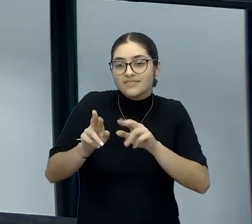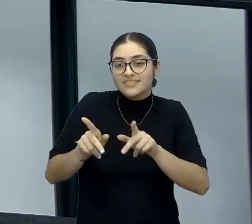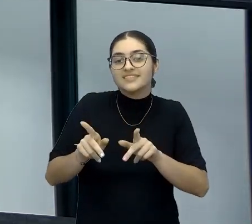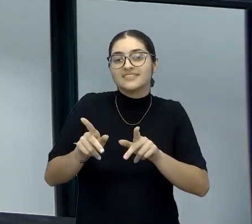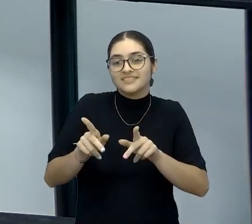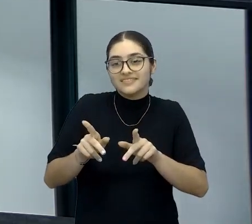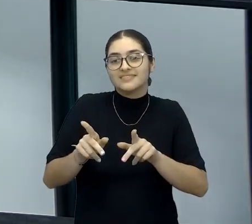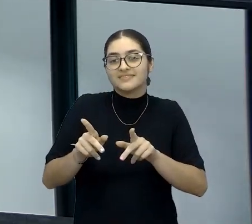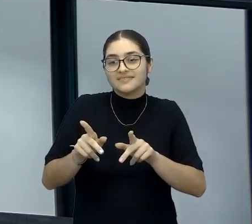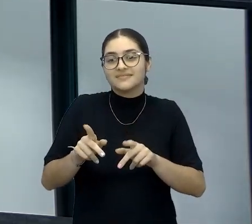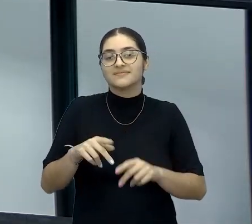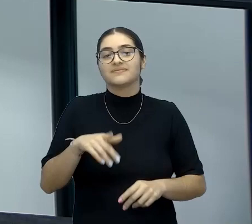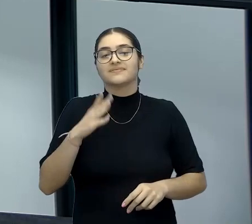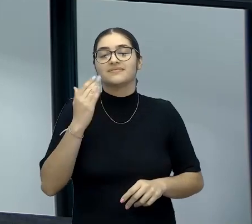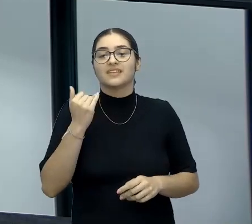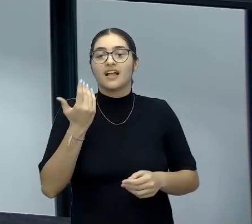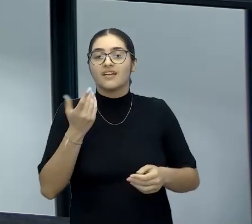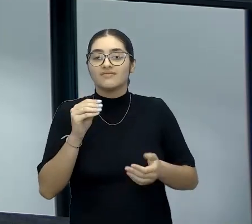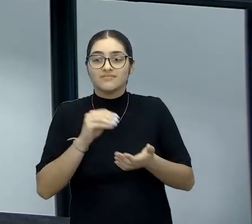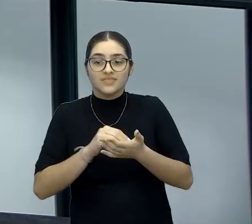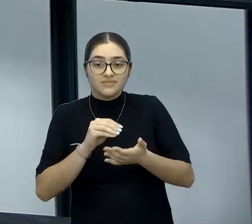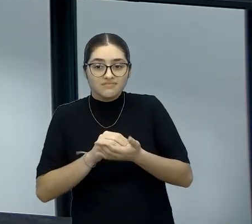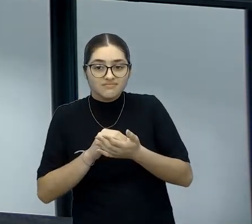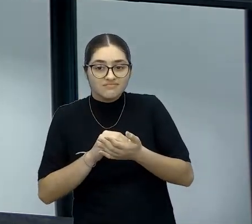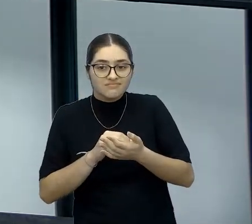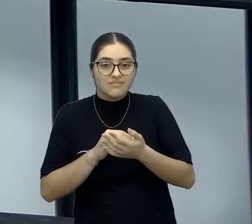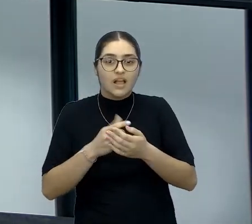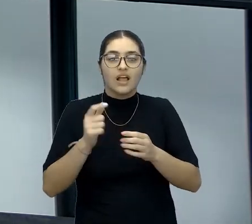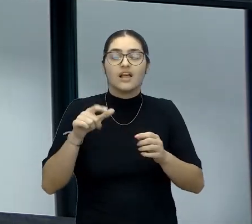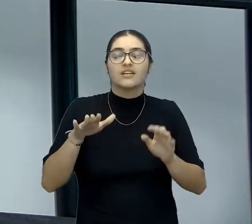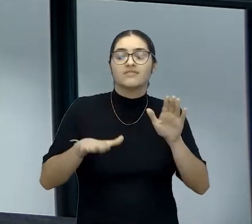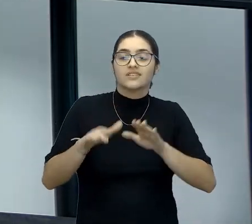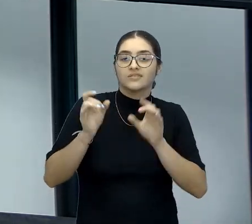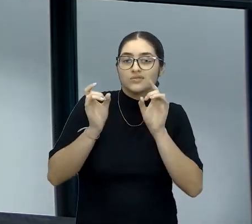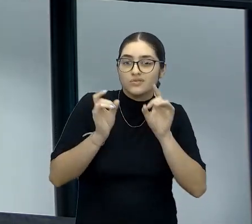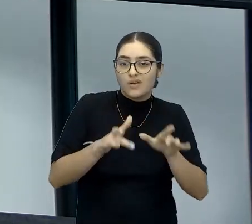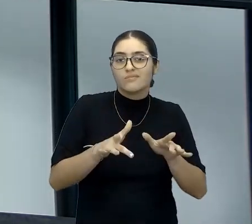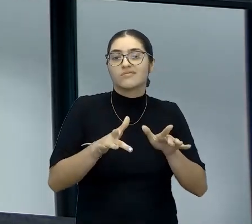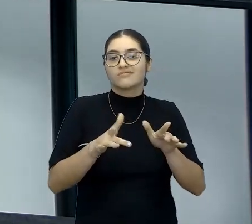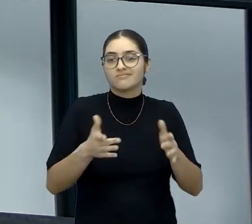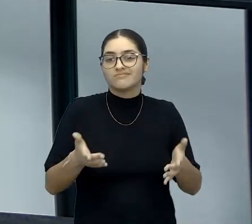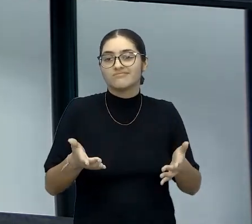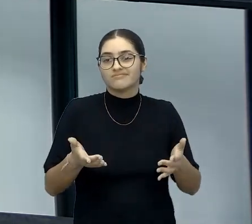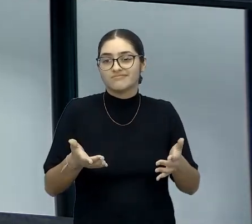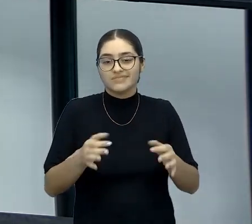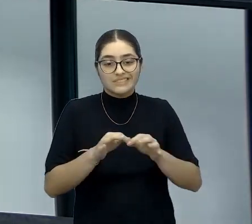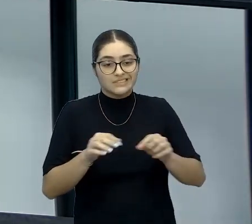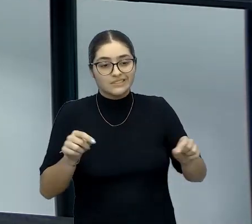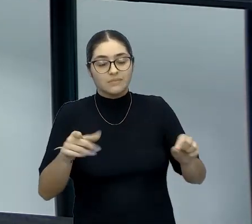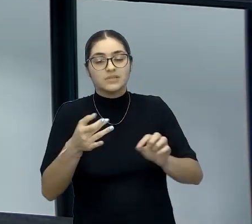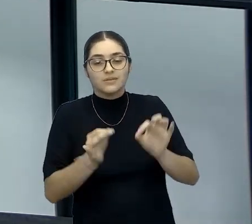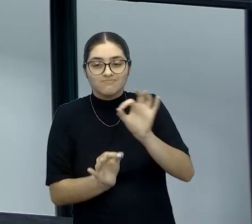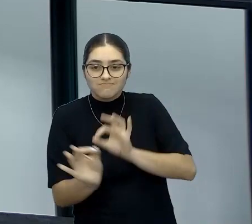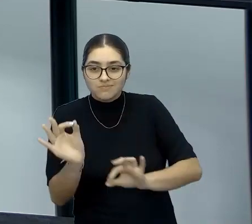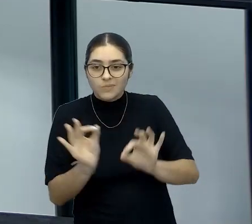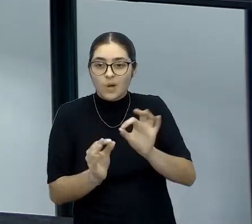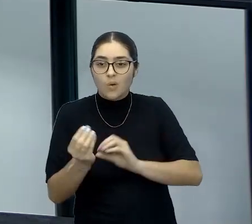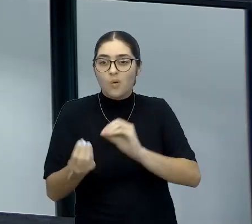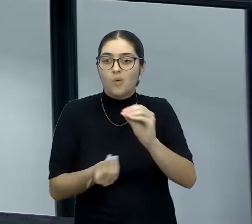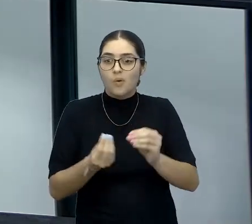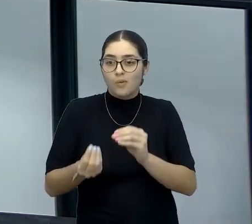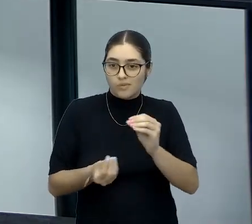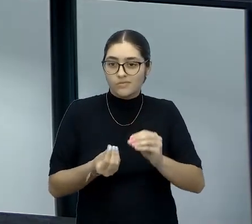vai ver que às vezes vai faltar espaço, às vezes vai sobrar espaço e aí a gente vai fazendo os ajustes